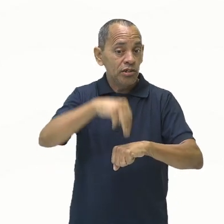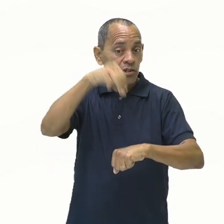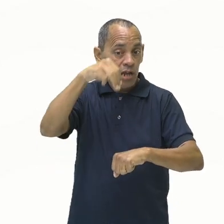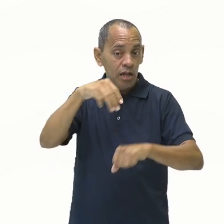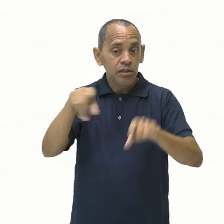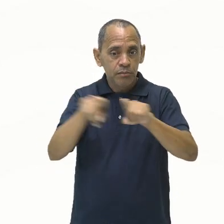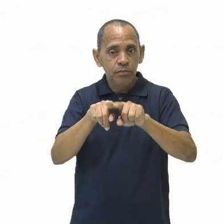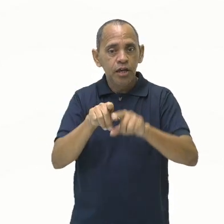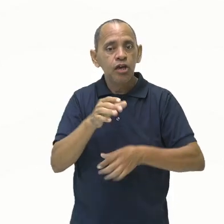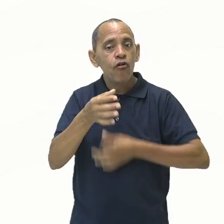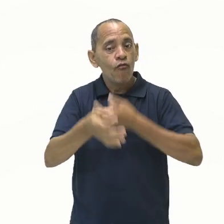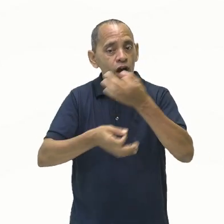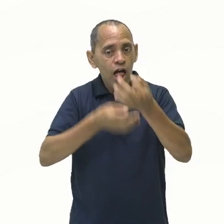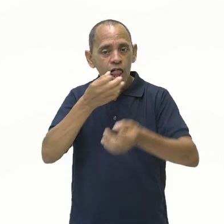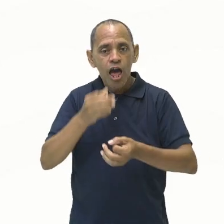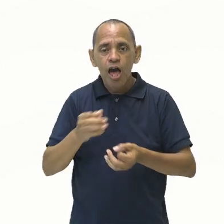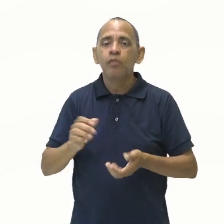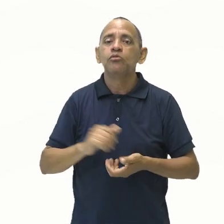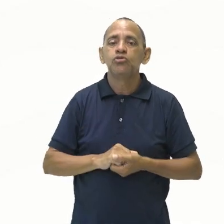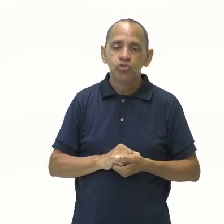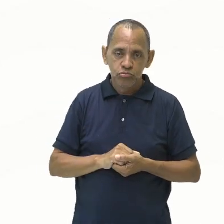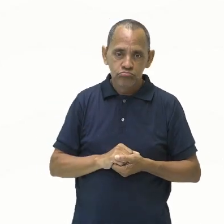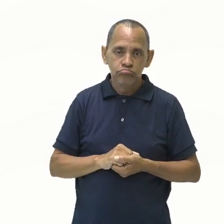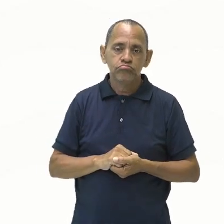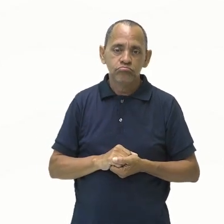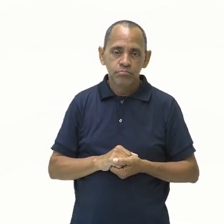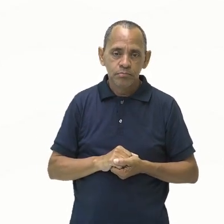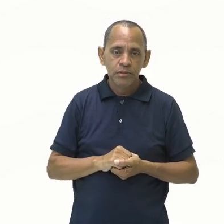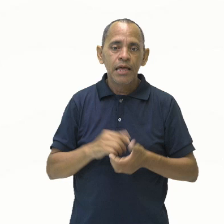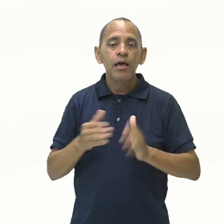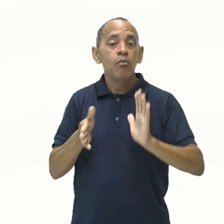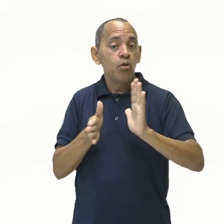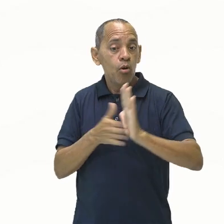falamos sobre determinado tema. Né? Nós trazemos, então, aí,